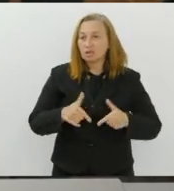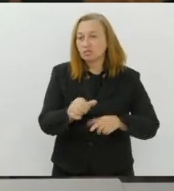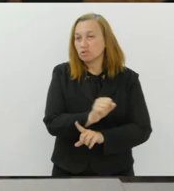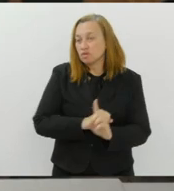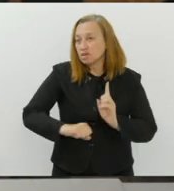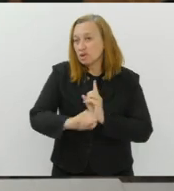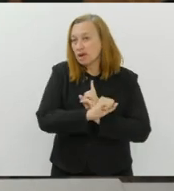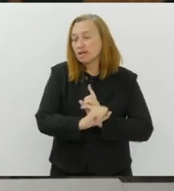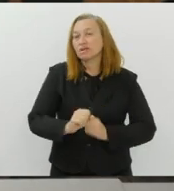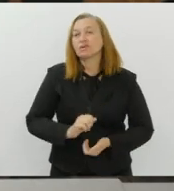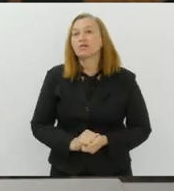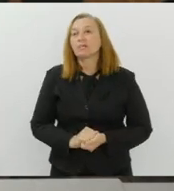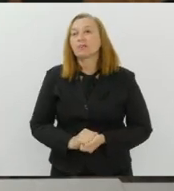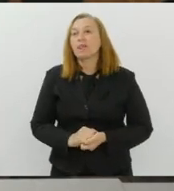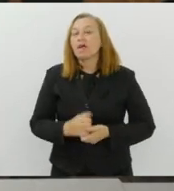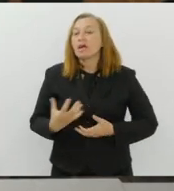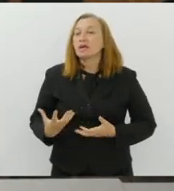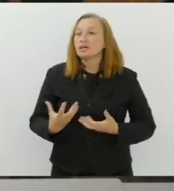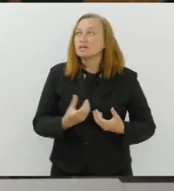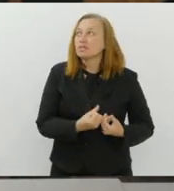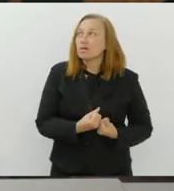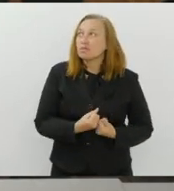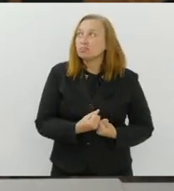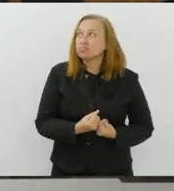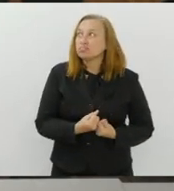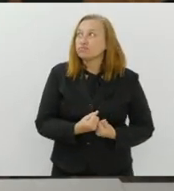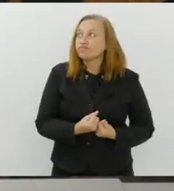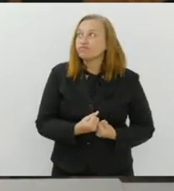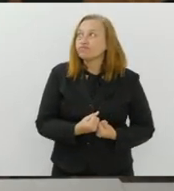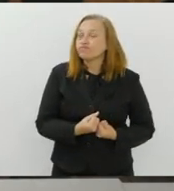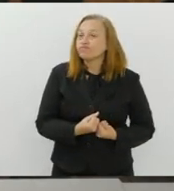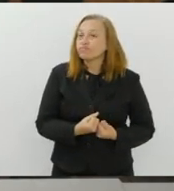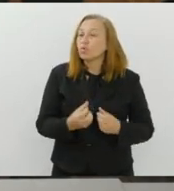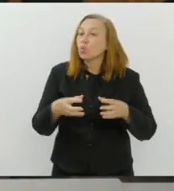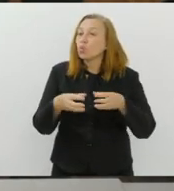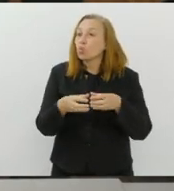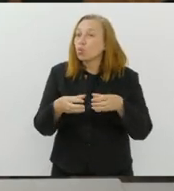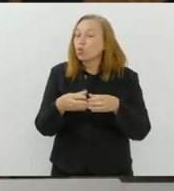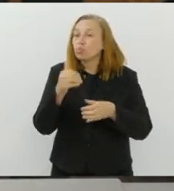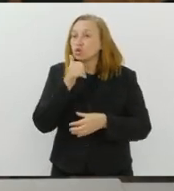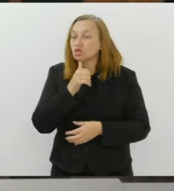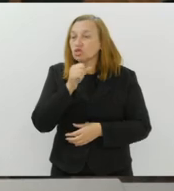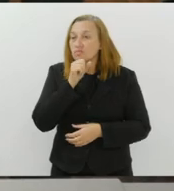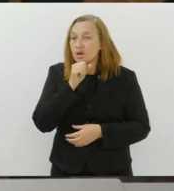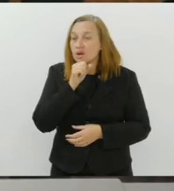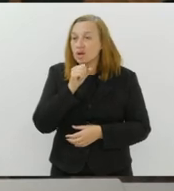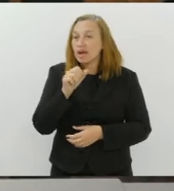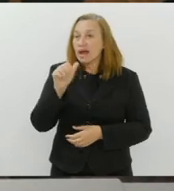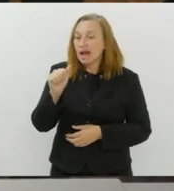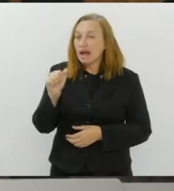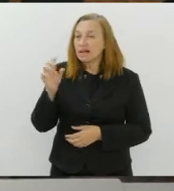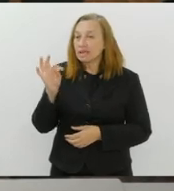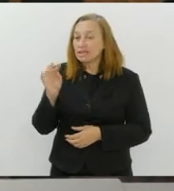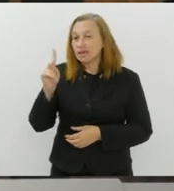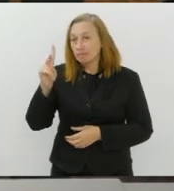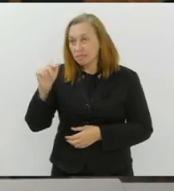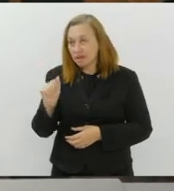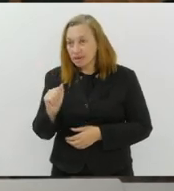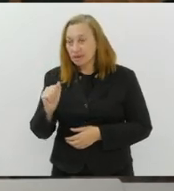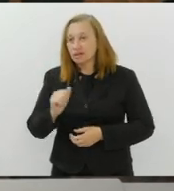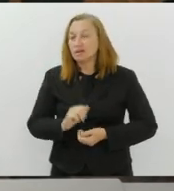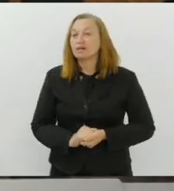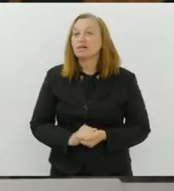sociais. Né, recebemos o grupo de mães atípicas lá, capitaneados, inclusive,